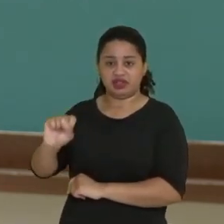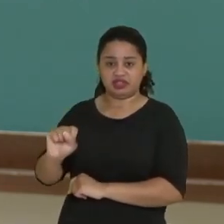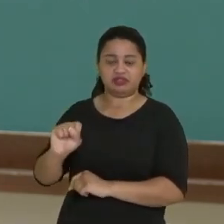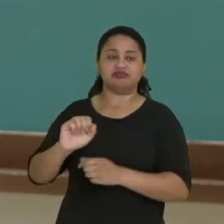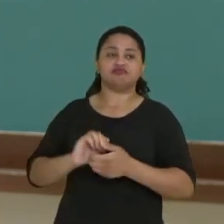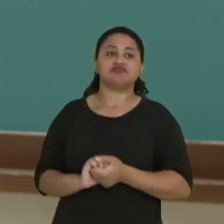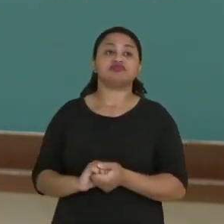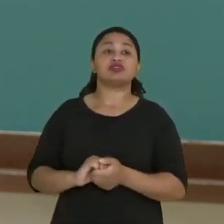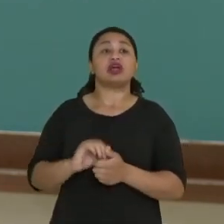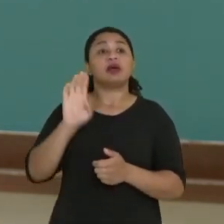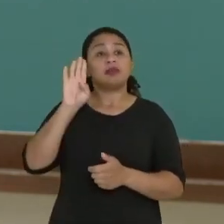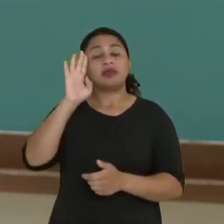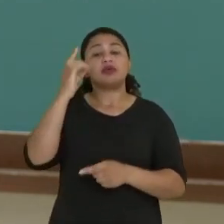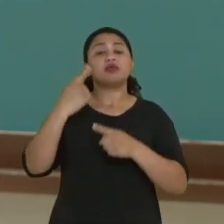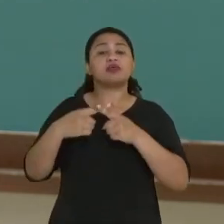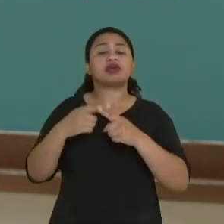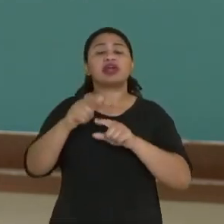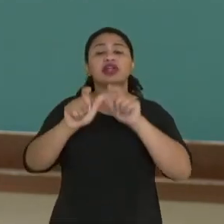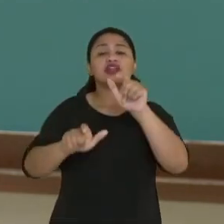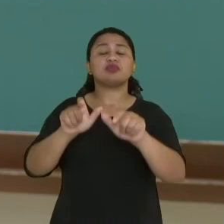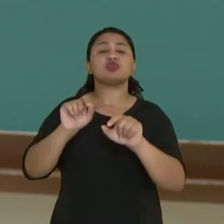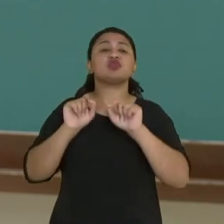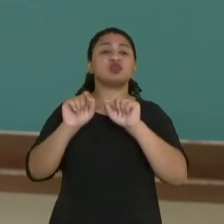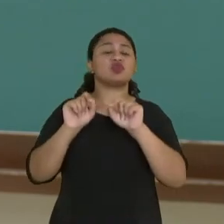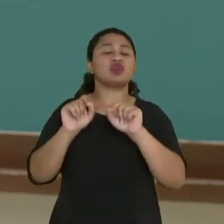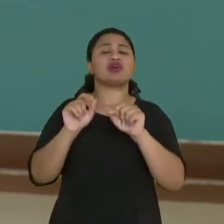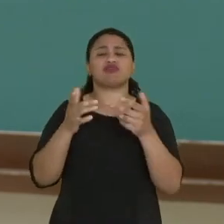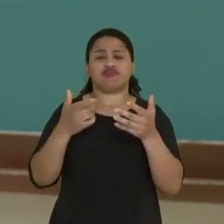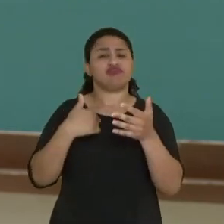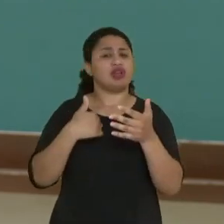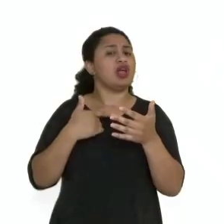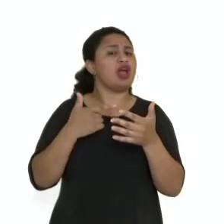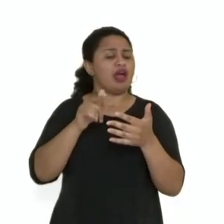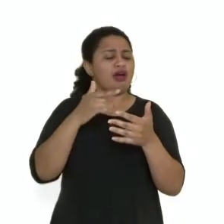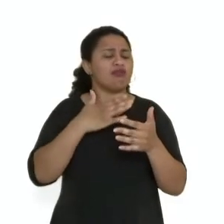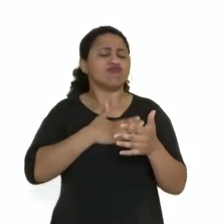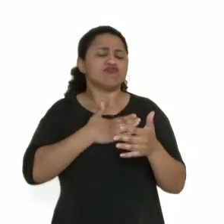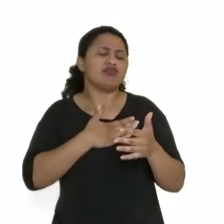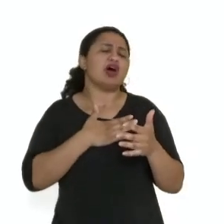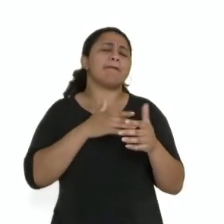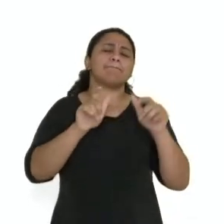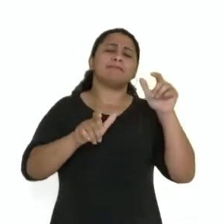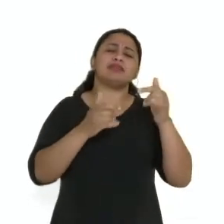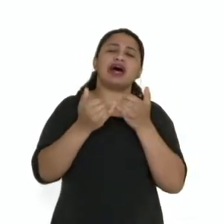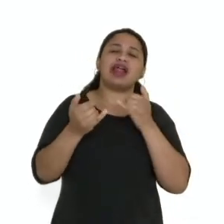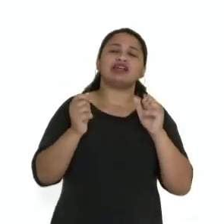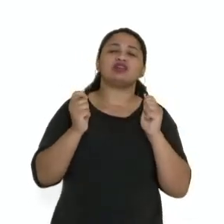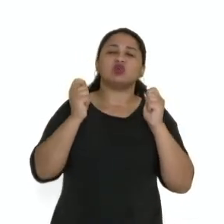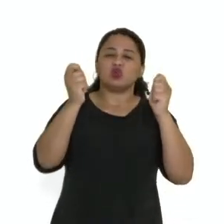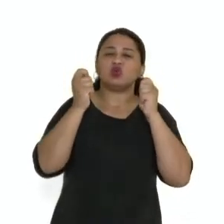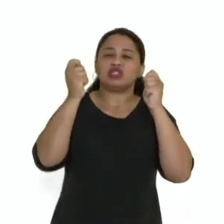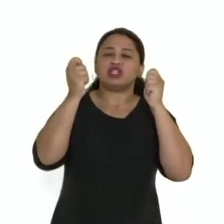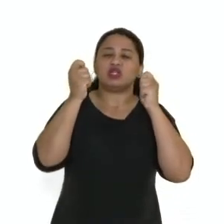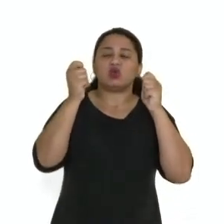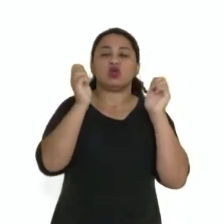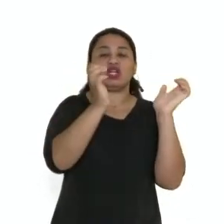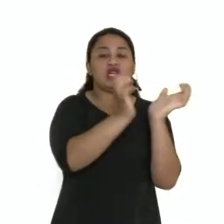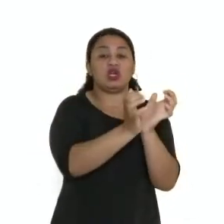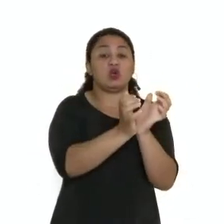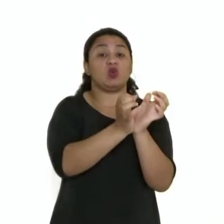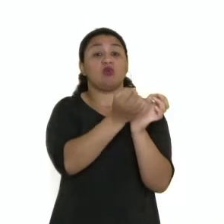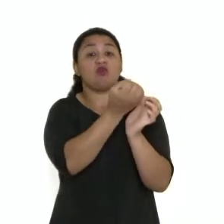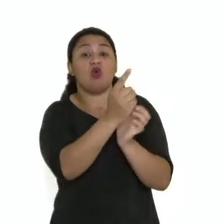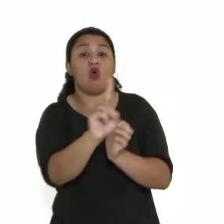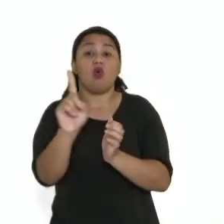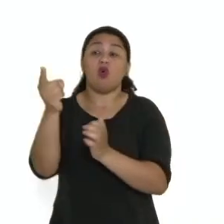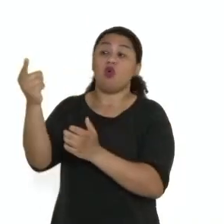né, porque aquelas pessoas, elas se tornaram fãs, né, uma espécie de torcedores ali de um grupo ou de